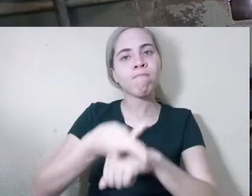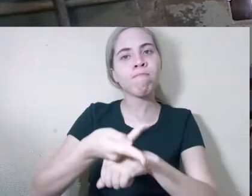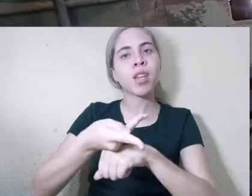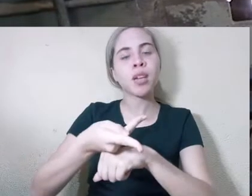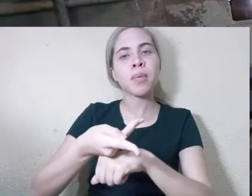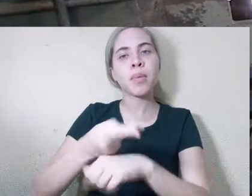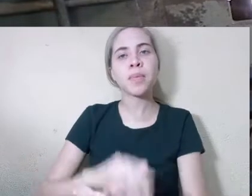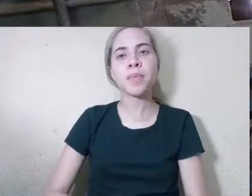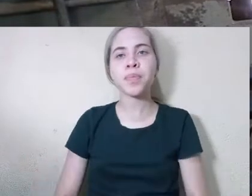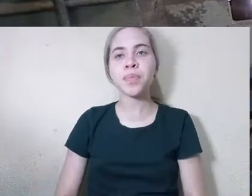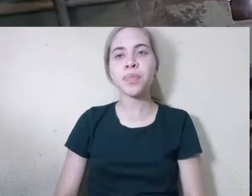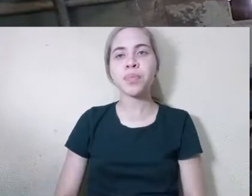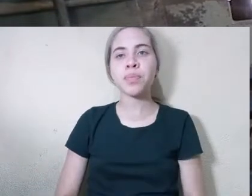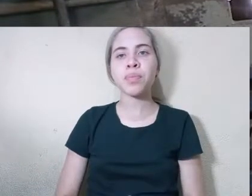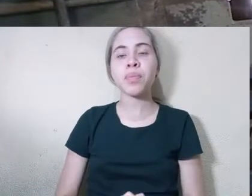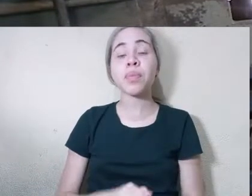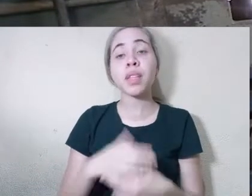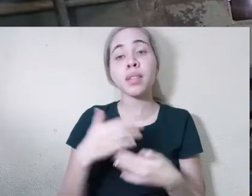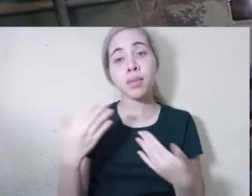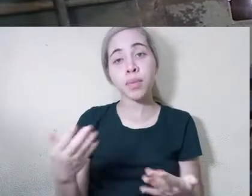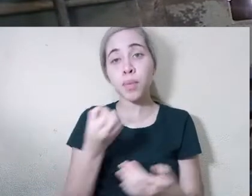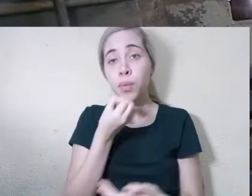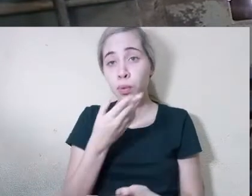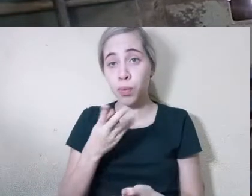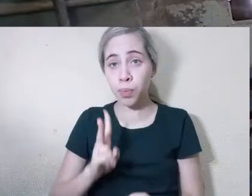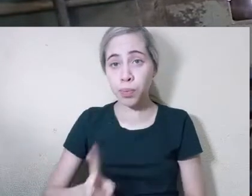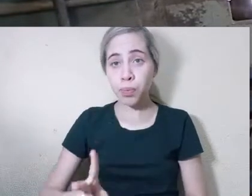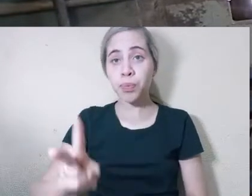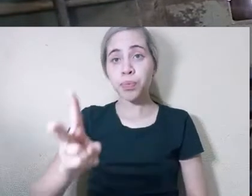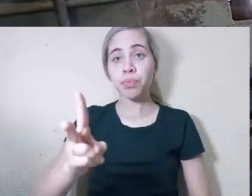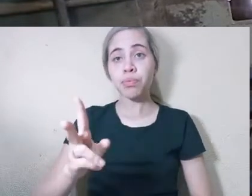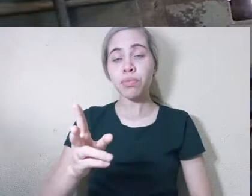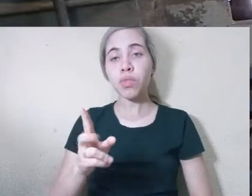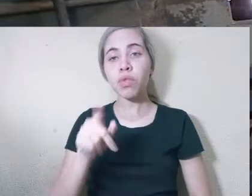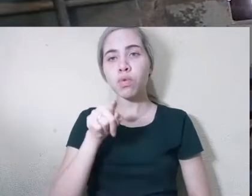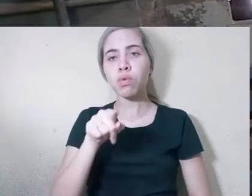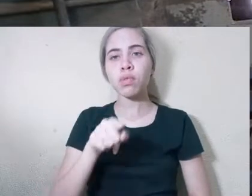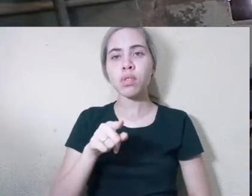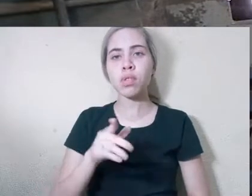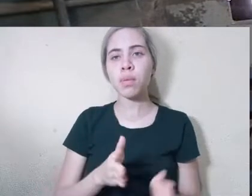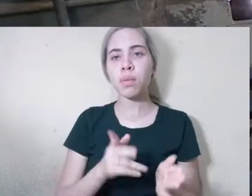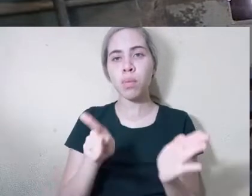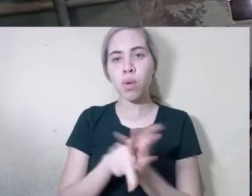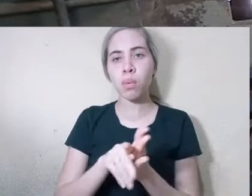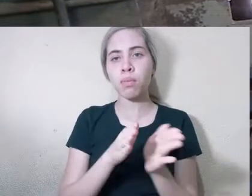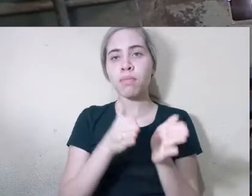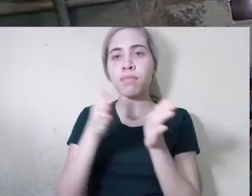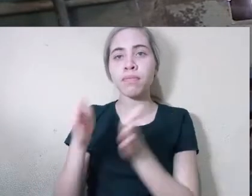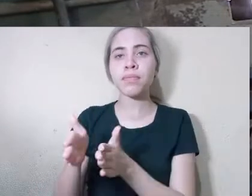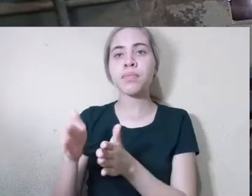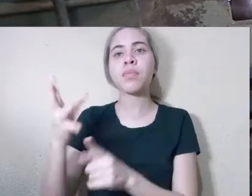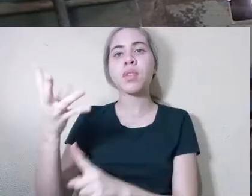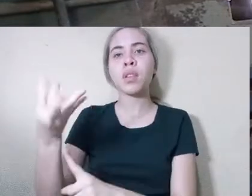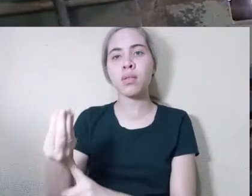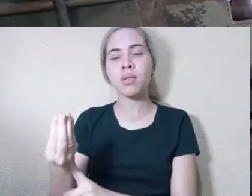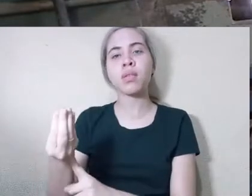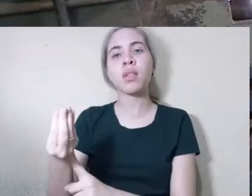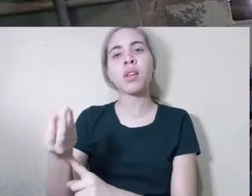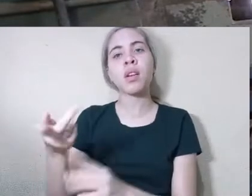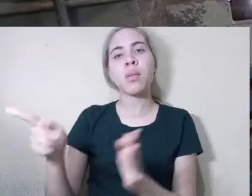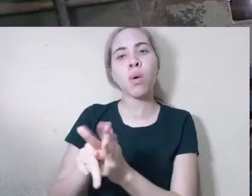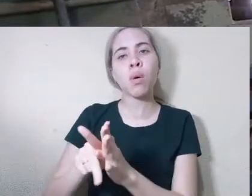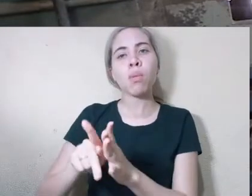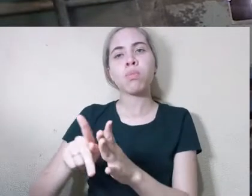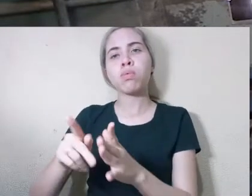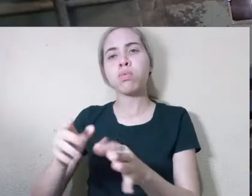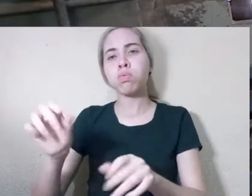né? Muito fera. Bom, e continuando, aí você tava nessa parte de artesanato, vamos dizer assim, de